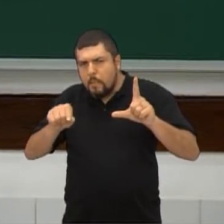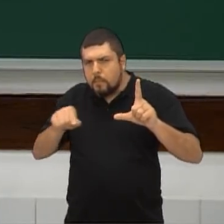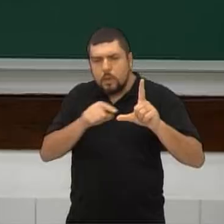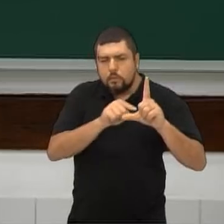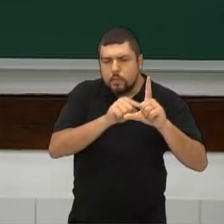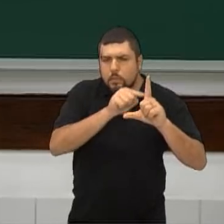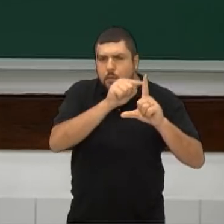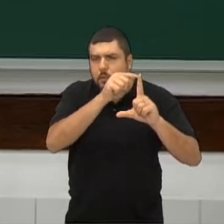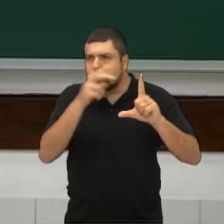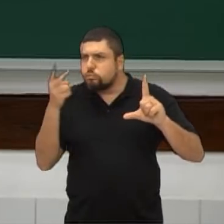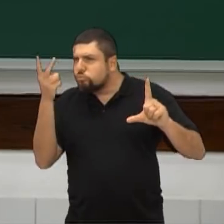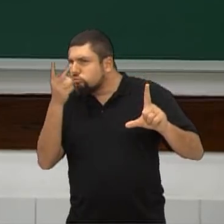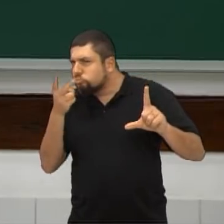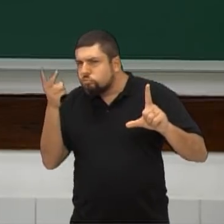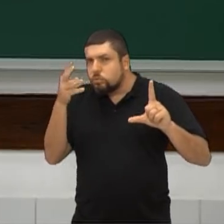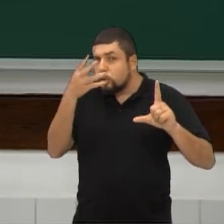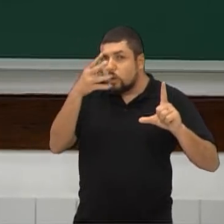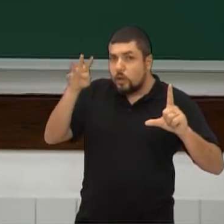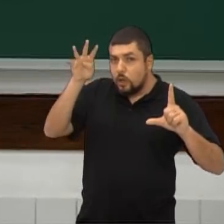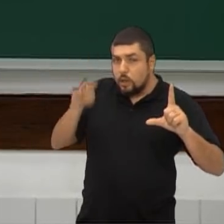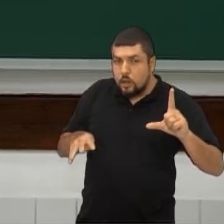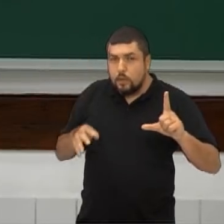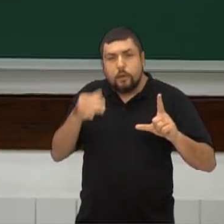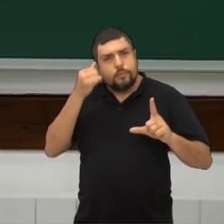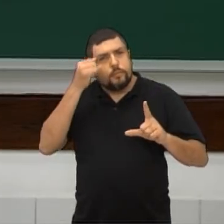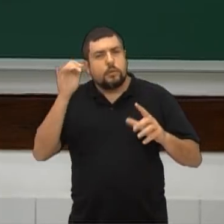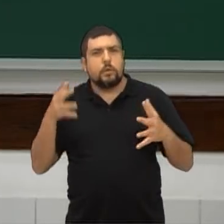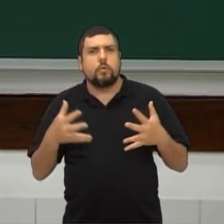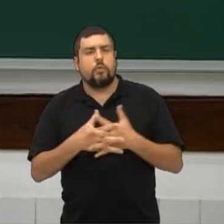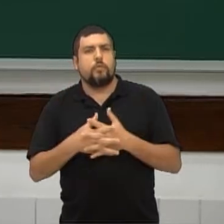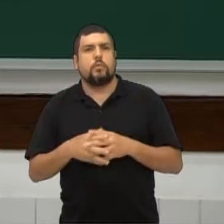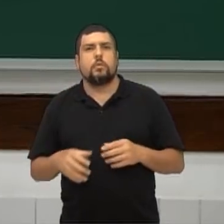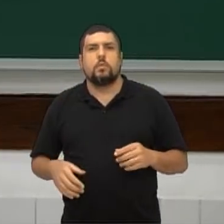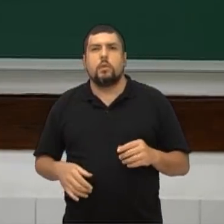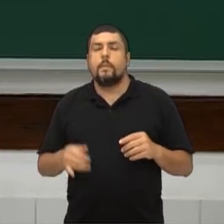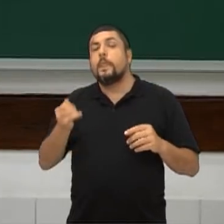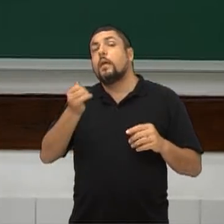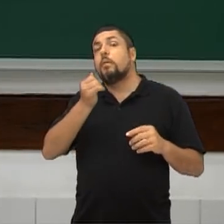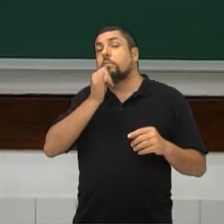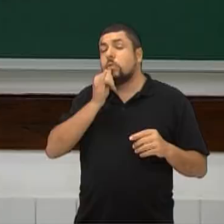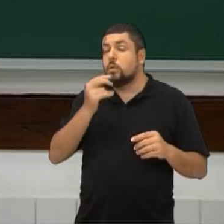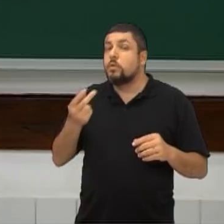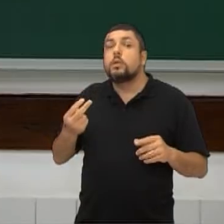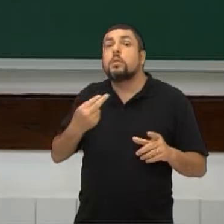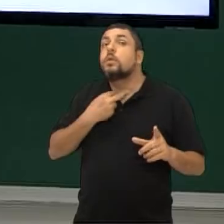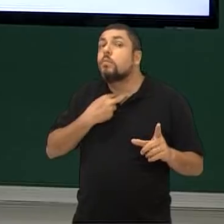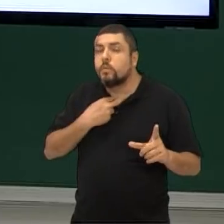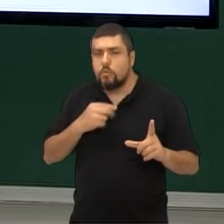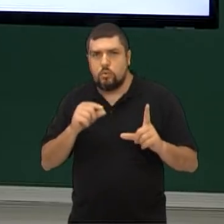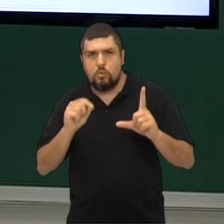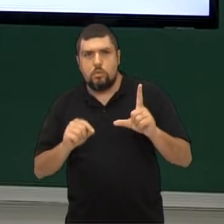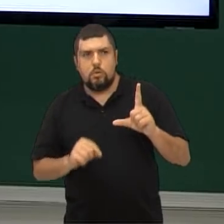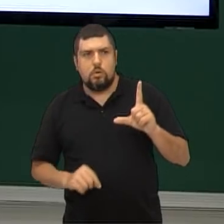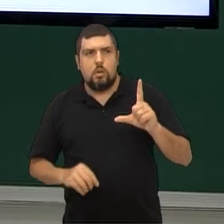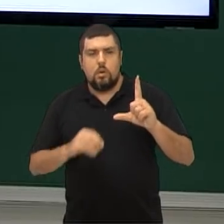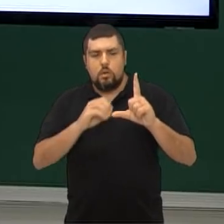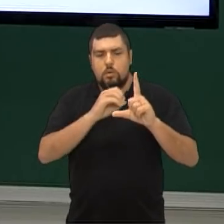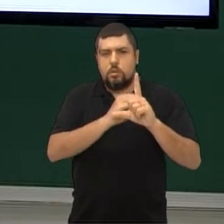muito importante vocês não confundirem. Não é para colocar, por exemplo, ao invés de marcar aqui o 0 e o